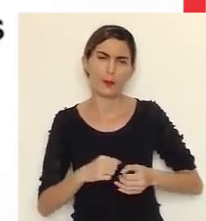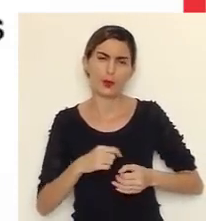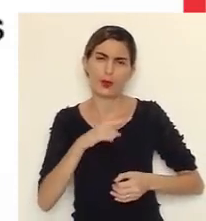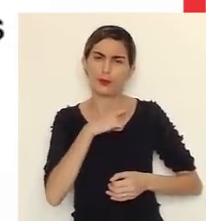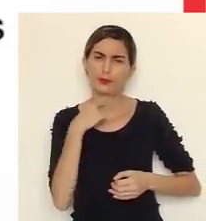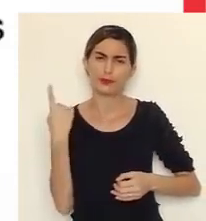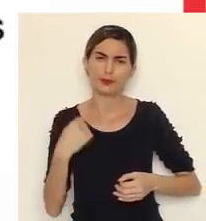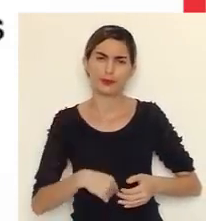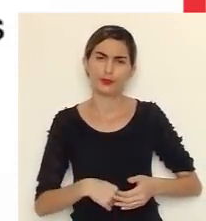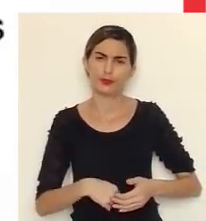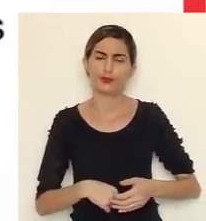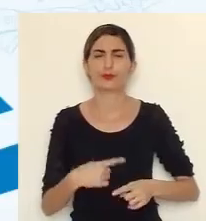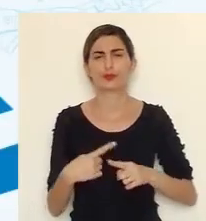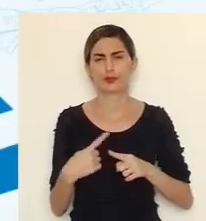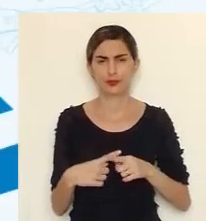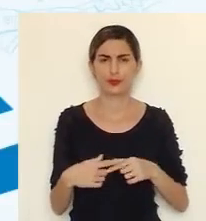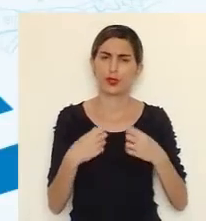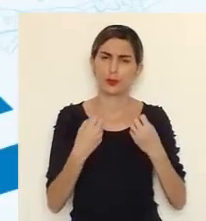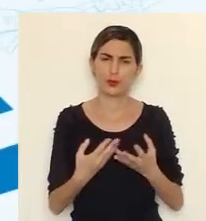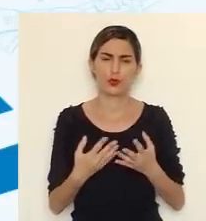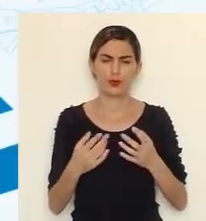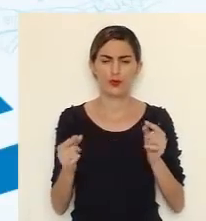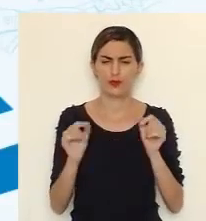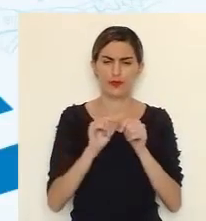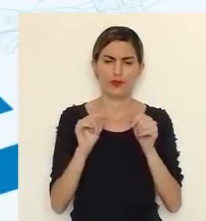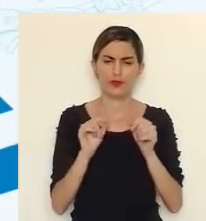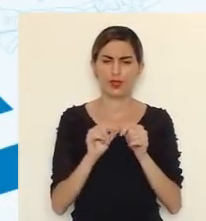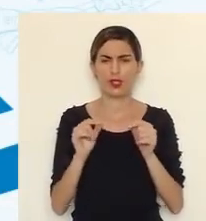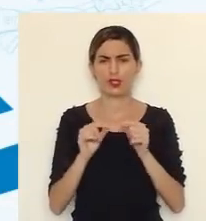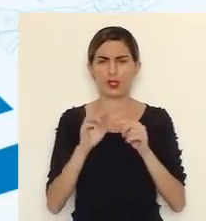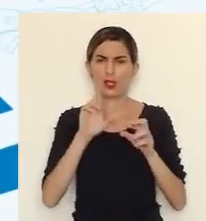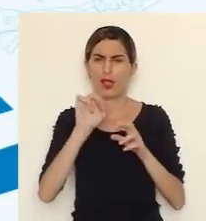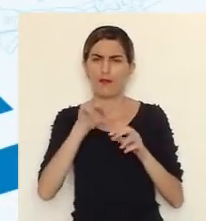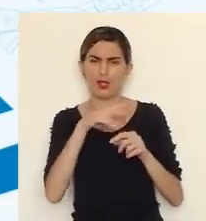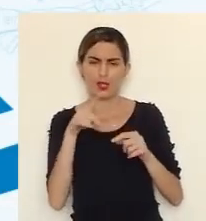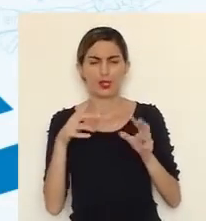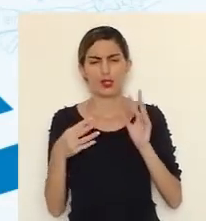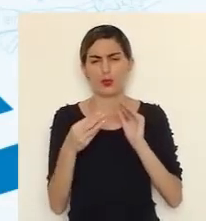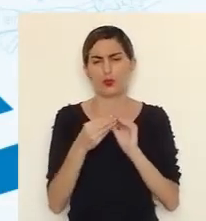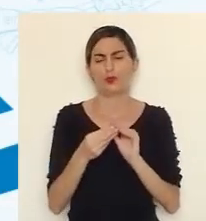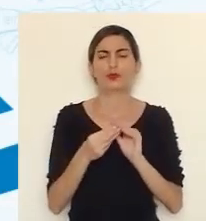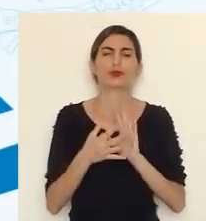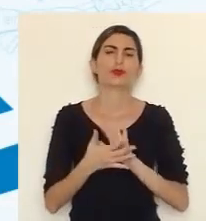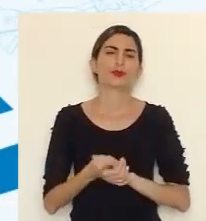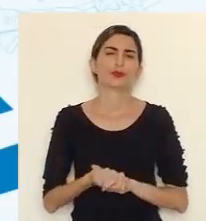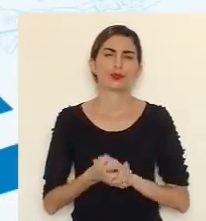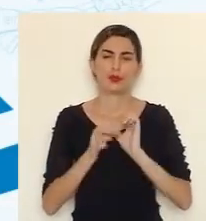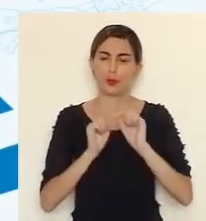esse feto à morte. Bom, pessoal, fazendo uma revisão